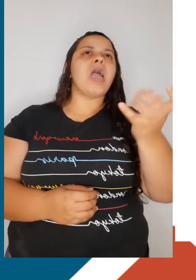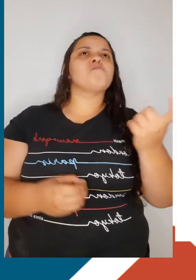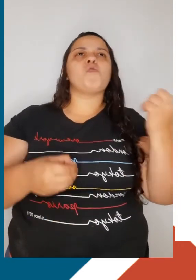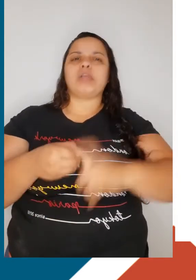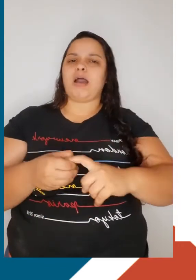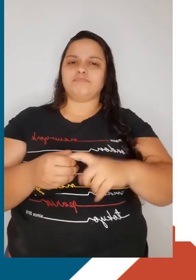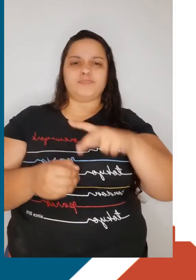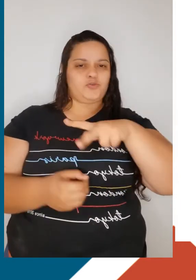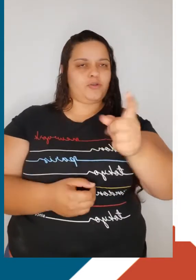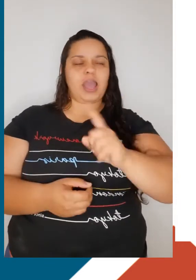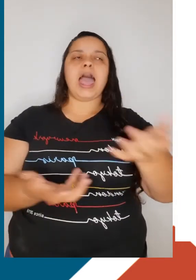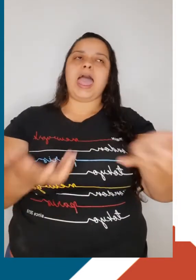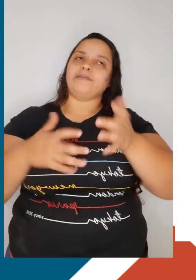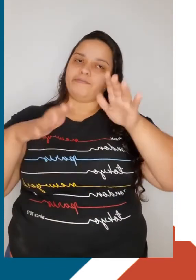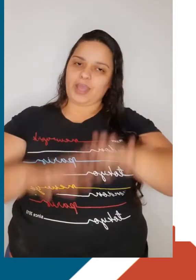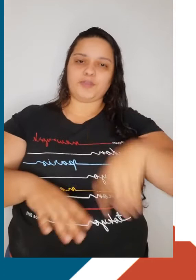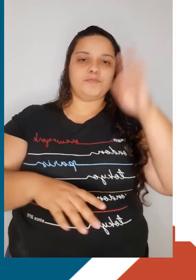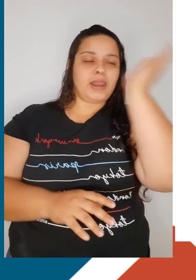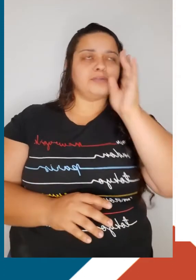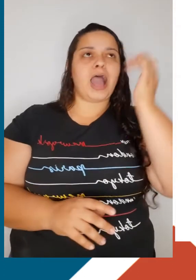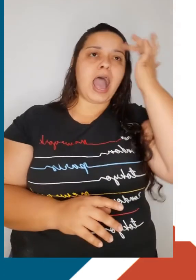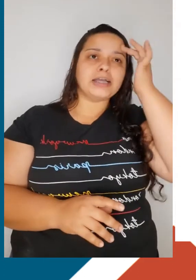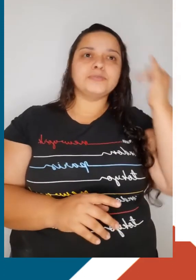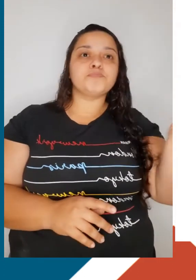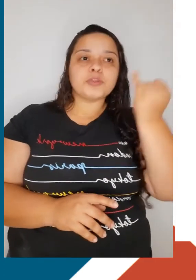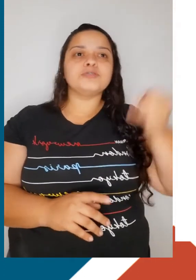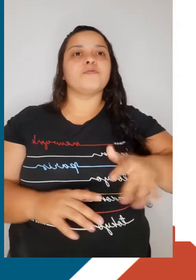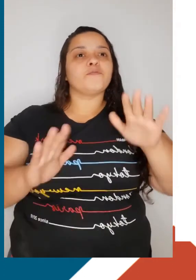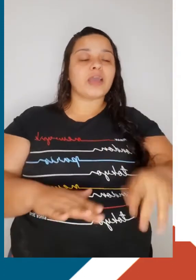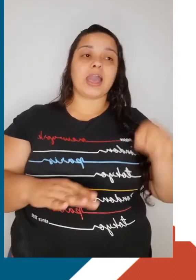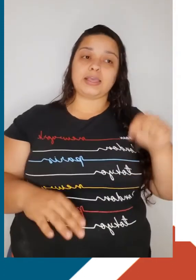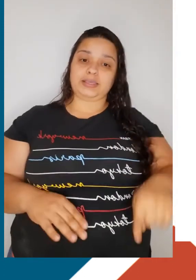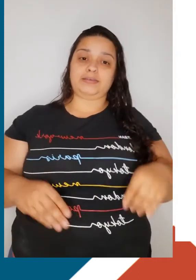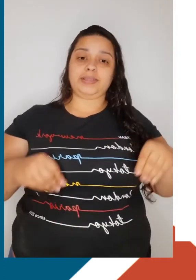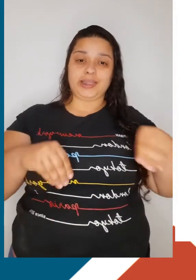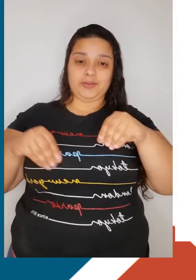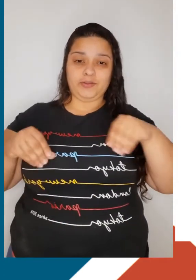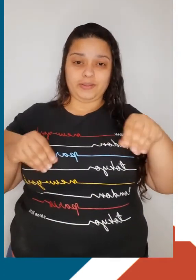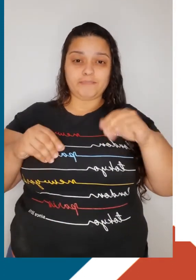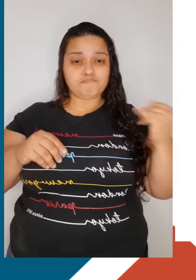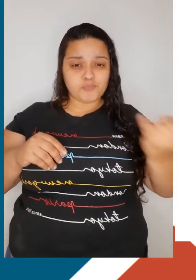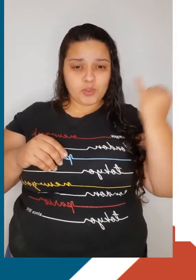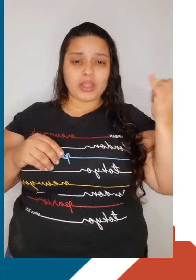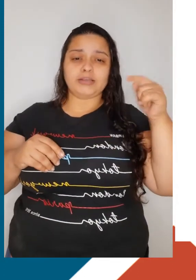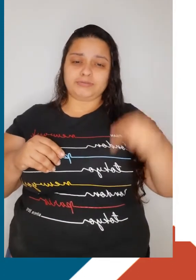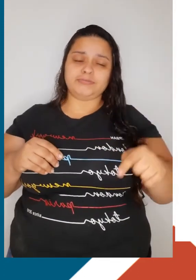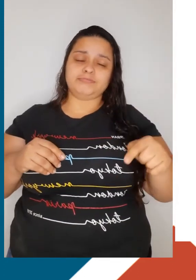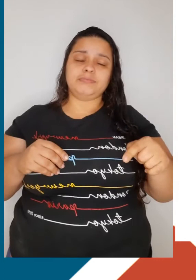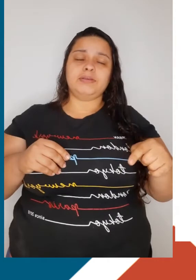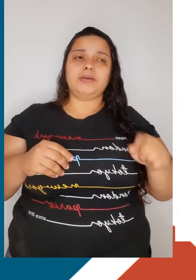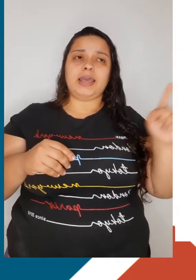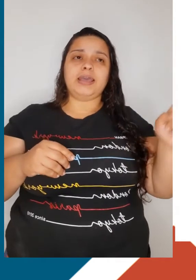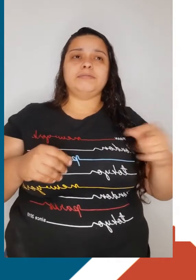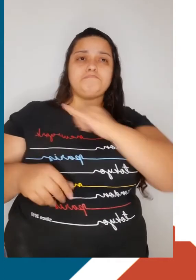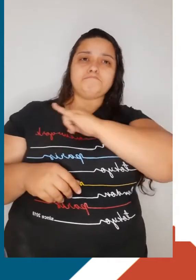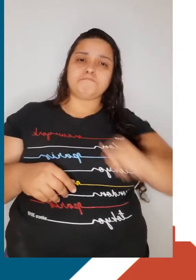mostravam sinal de que queriam voltar para Portugal. Eles consideravam importante a continuação da presença deles em um território economicamente importante